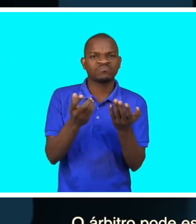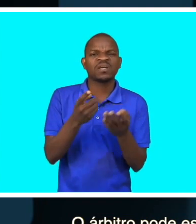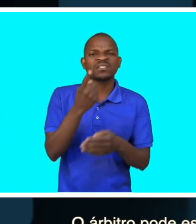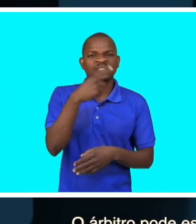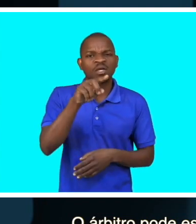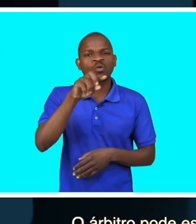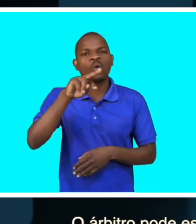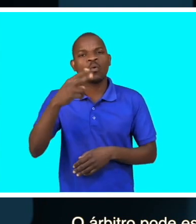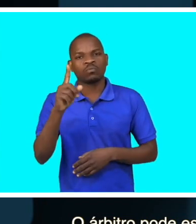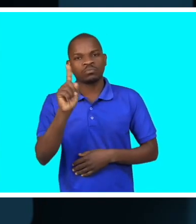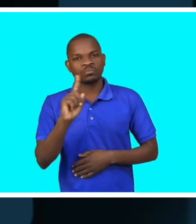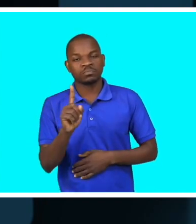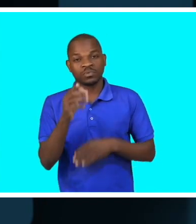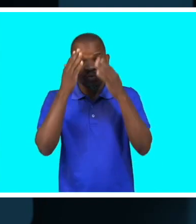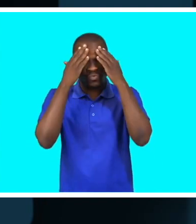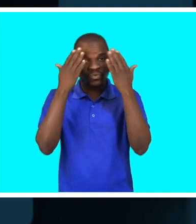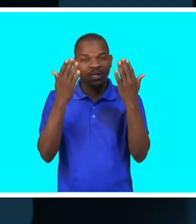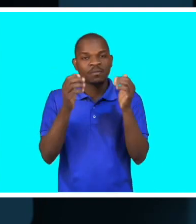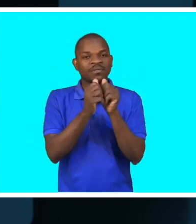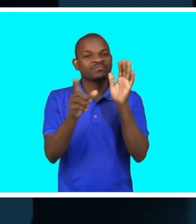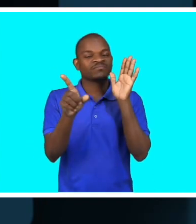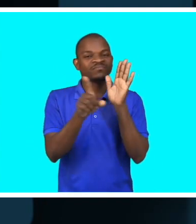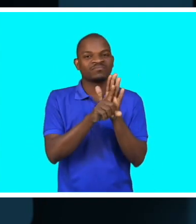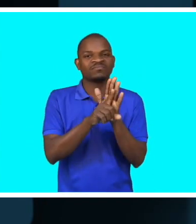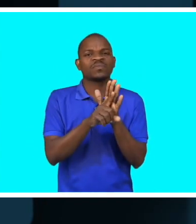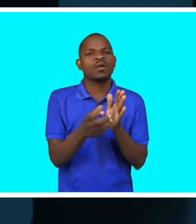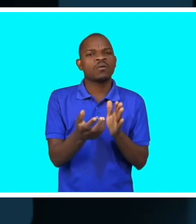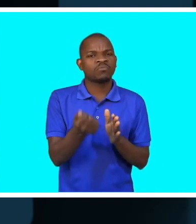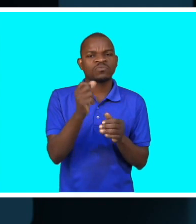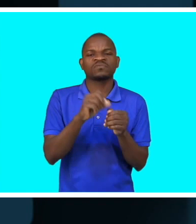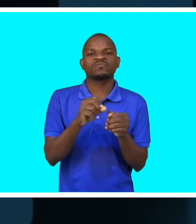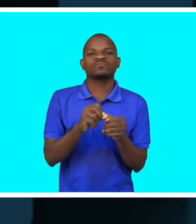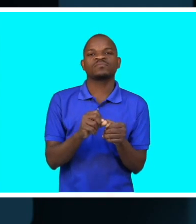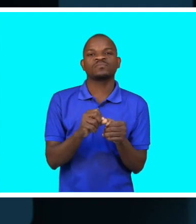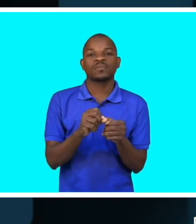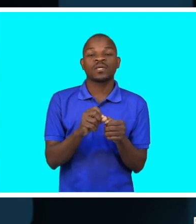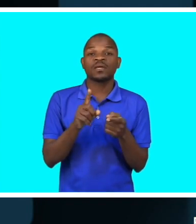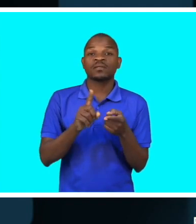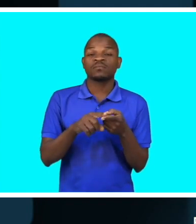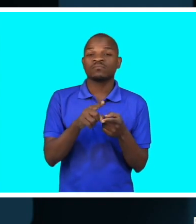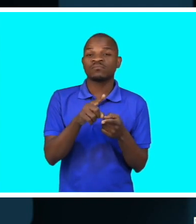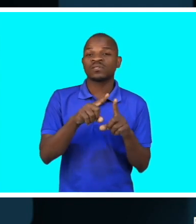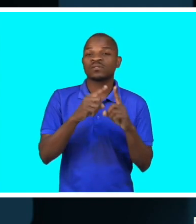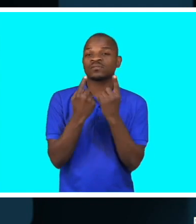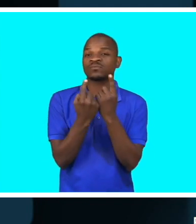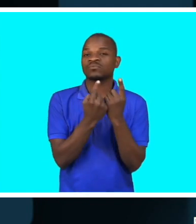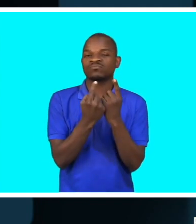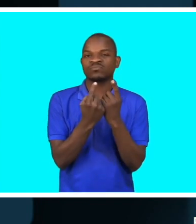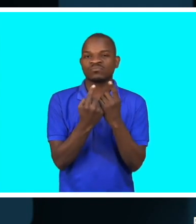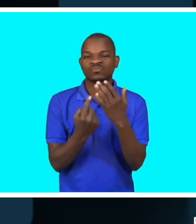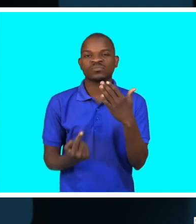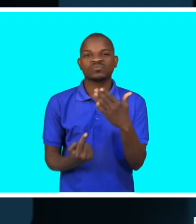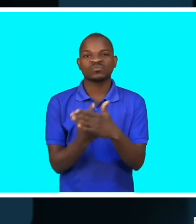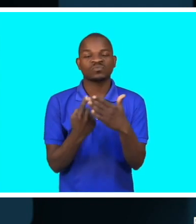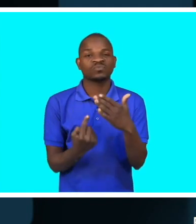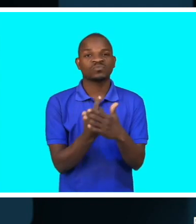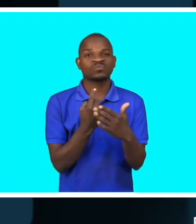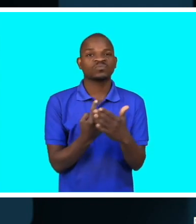delinear se de facto está certo ou errado. Esta lei é aplicável aqui ou ali. Então, isto também tem havido muita